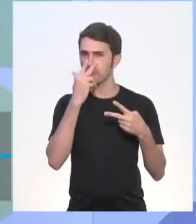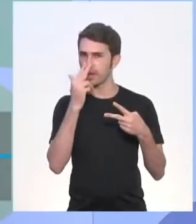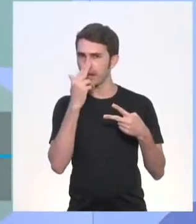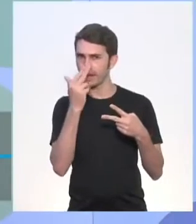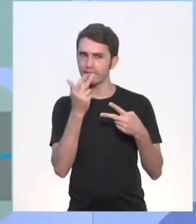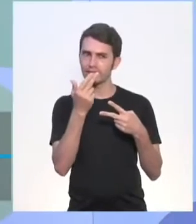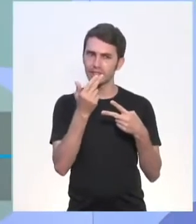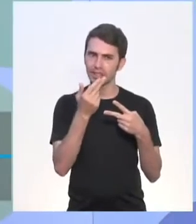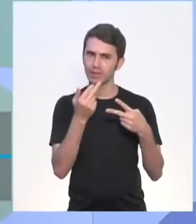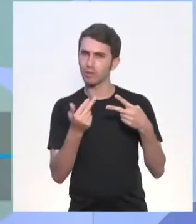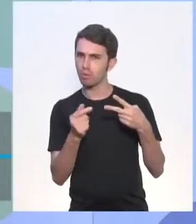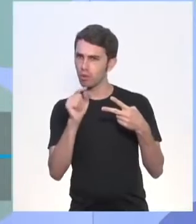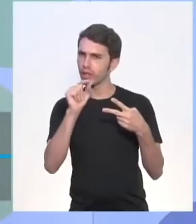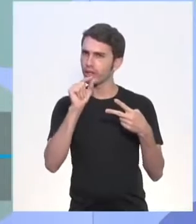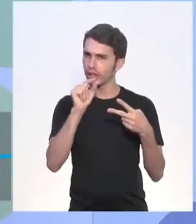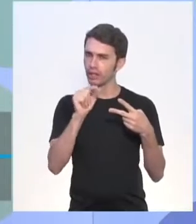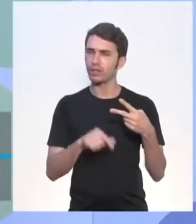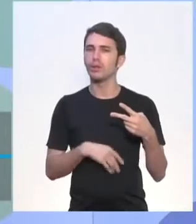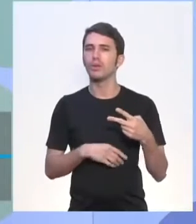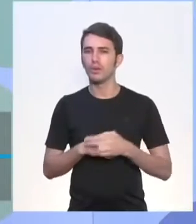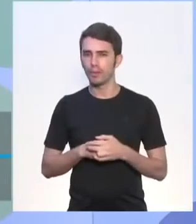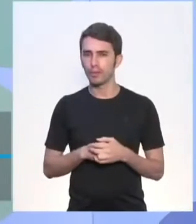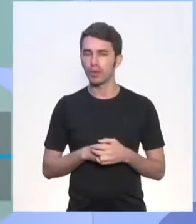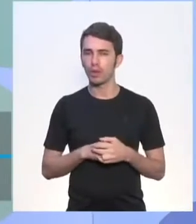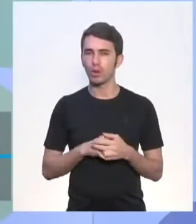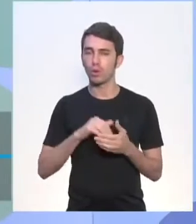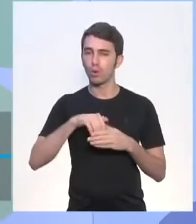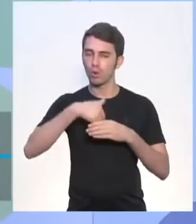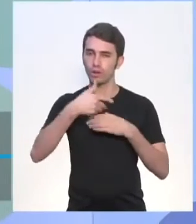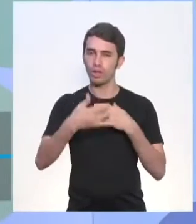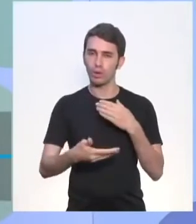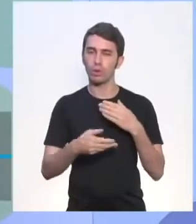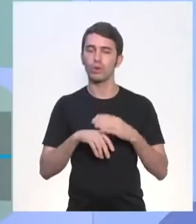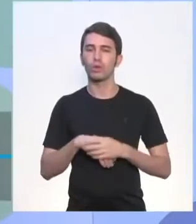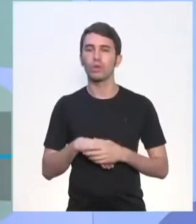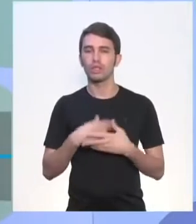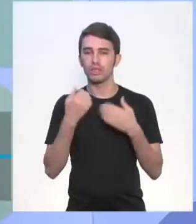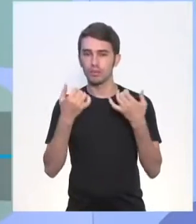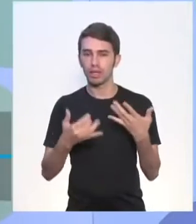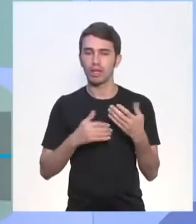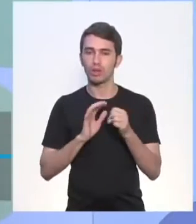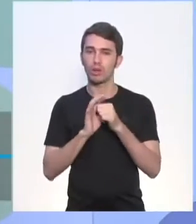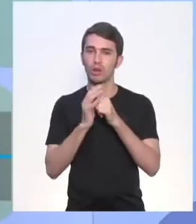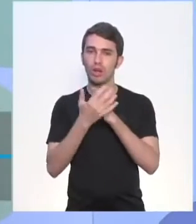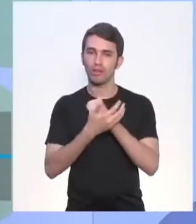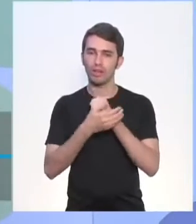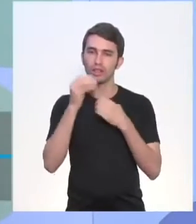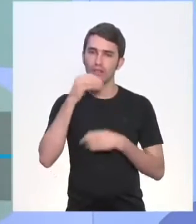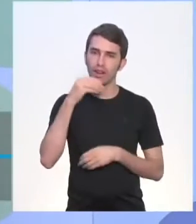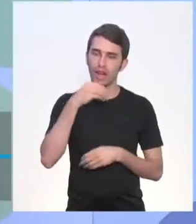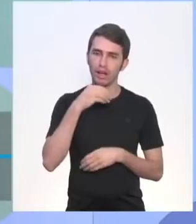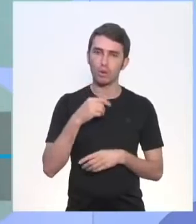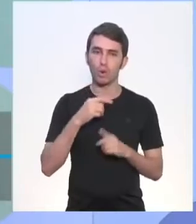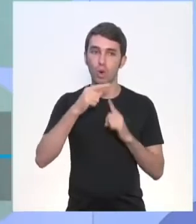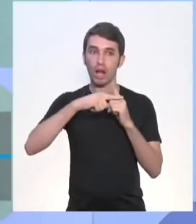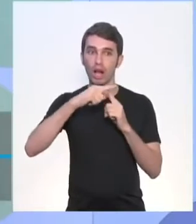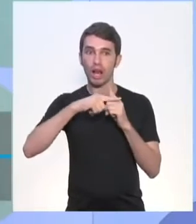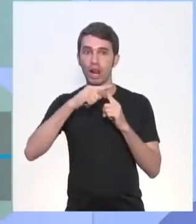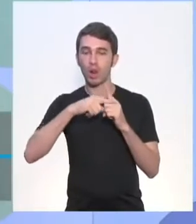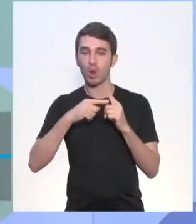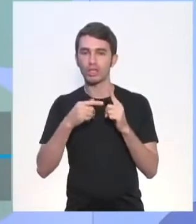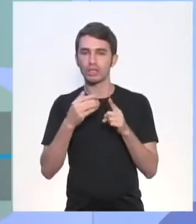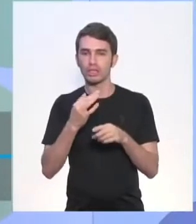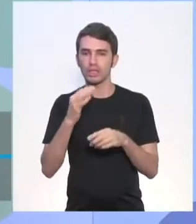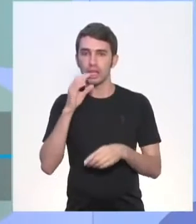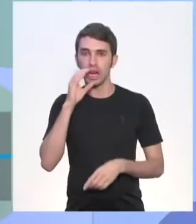parecido, Teor parecido, o conteúdo, O coronavírus é fraco, não resiste ao calor, temperaturas de 26 e 27